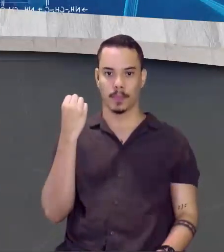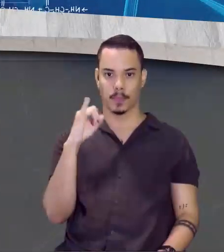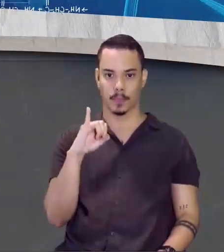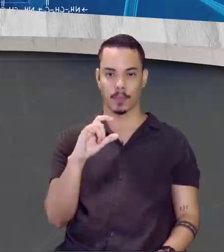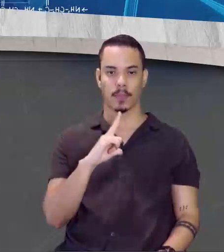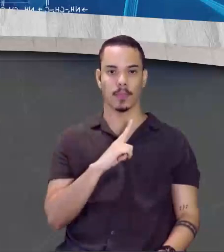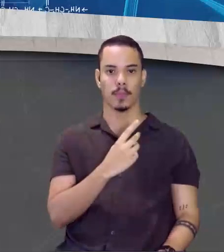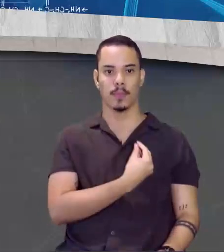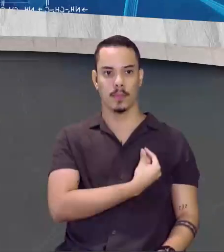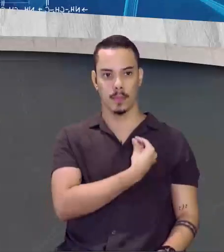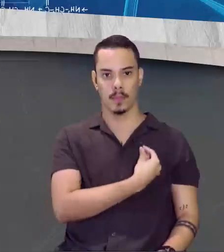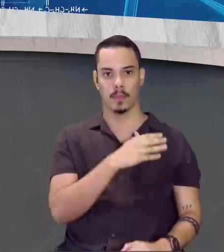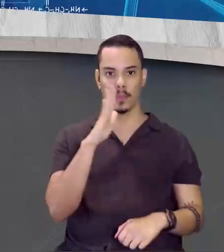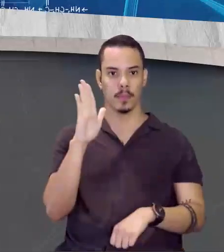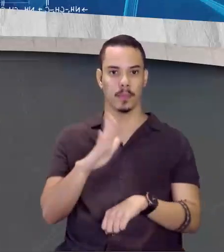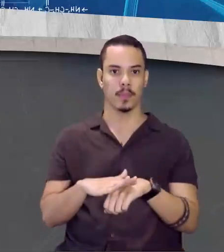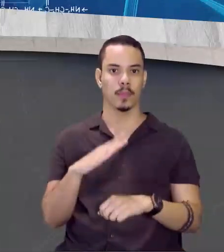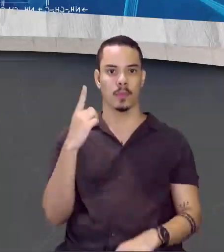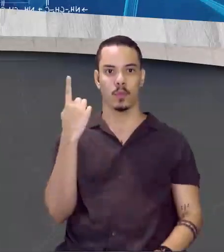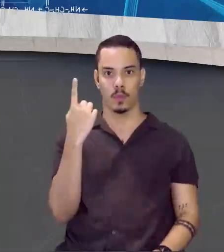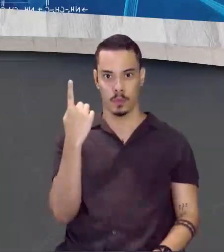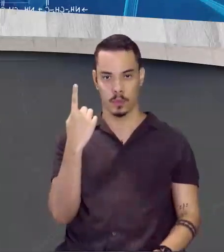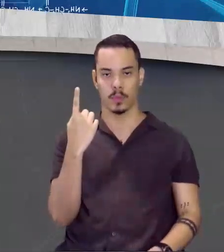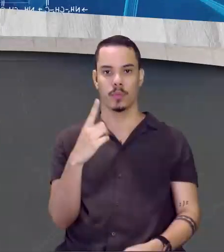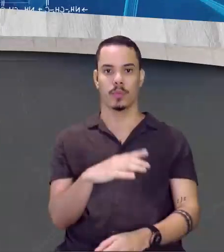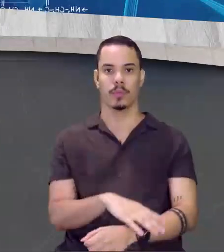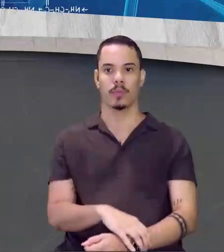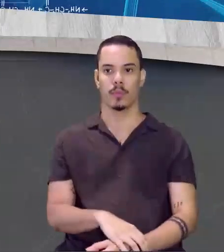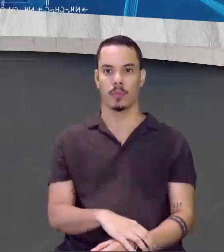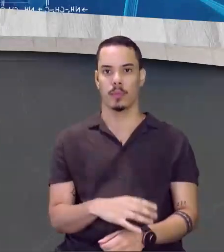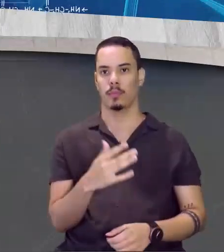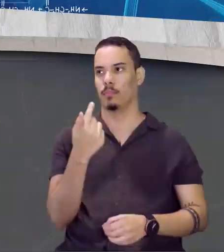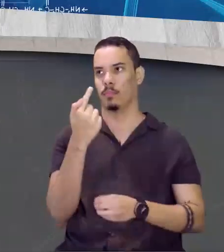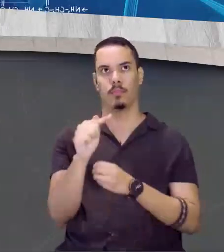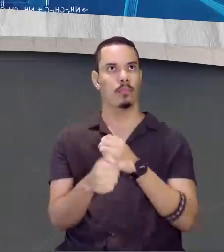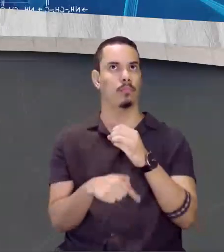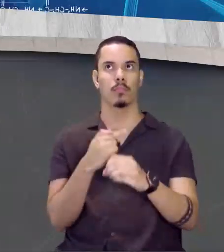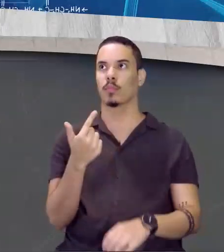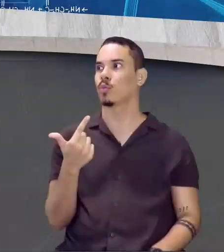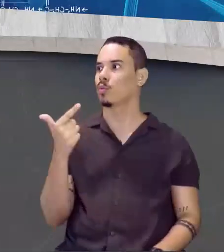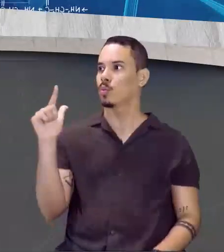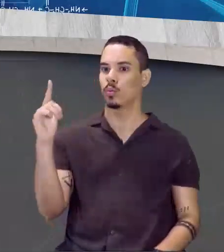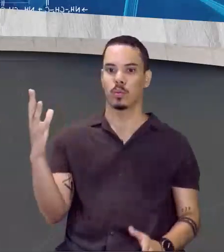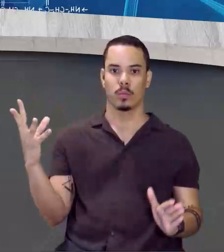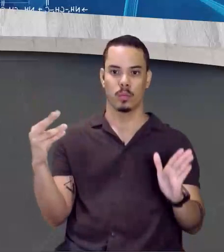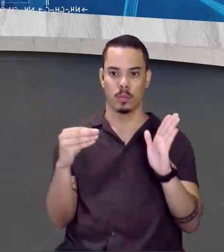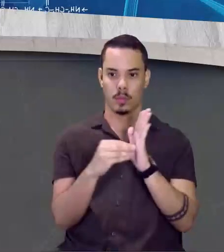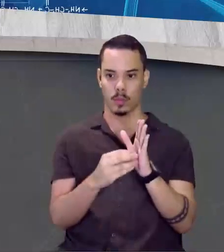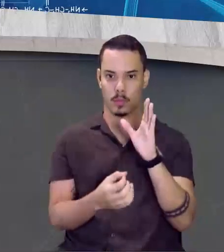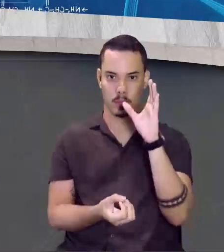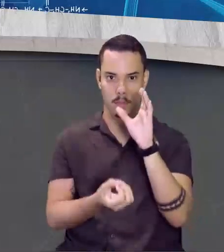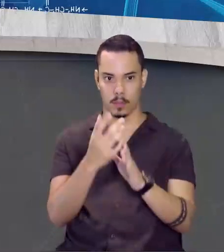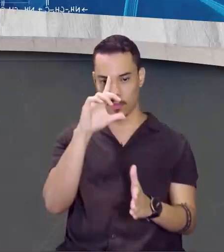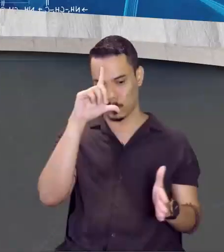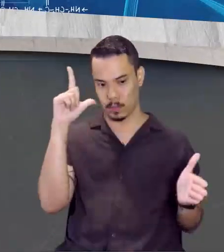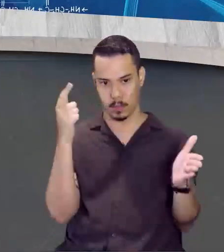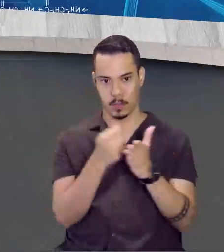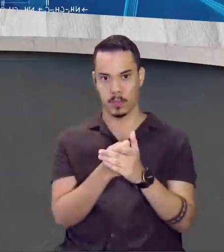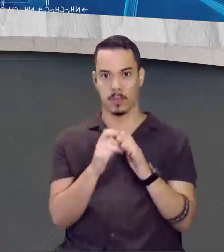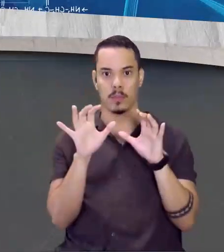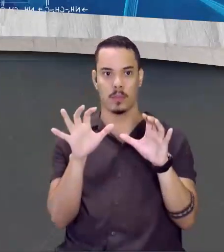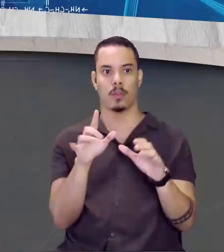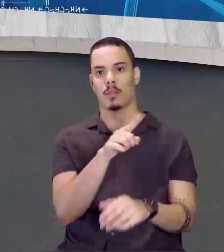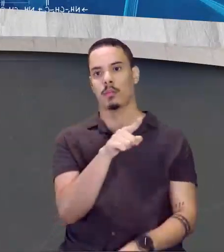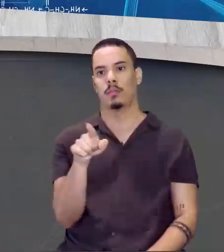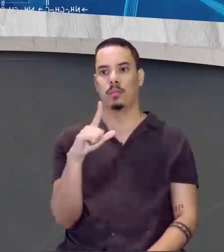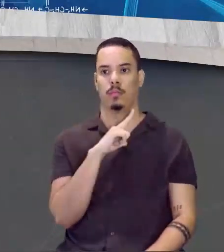existem mais de um elemento químico, ou seja, átomos de mais de um elemento químico, formando um determinado composto, você